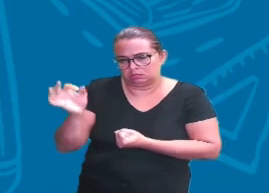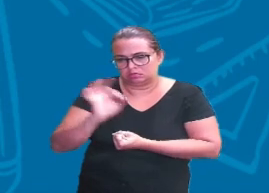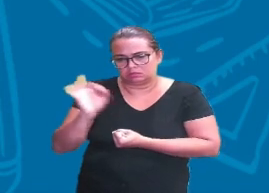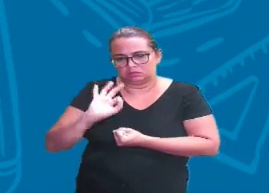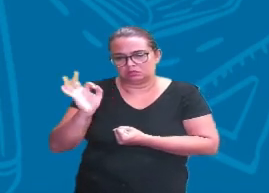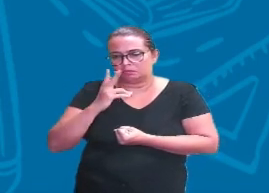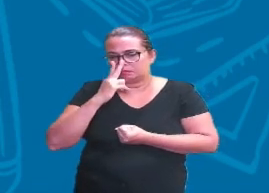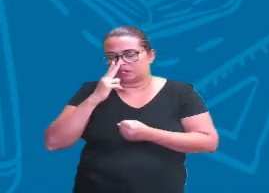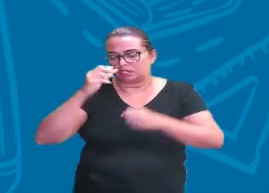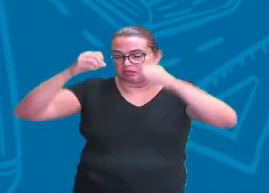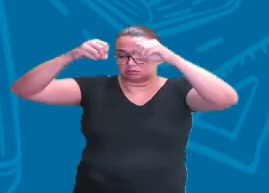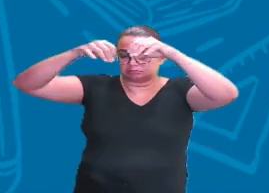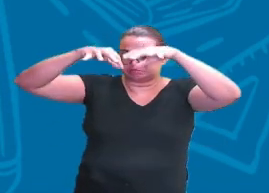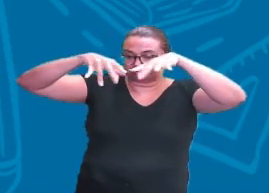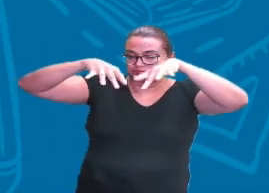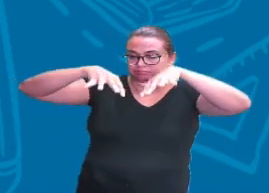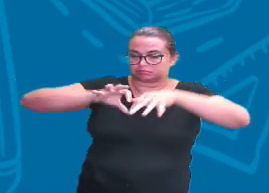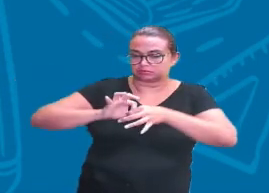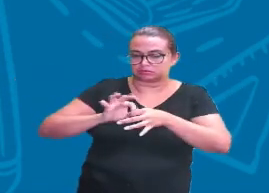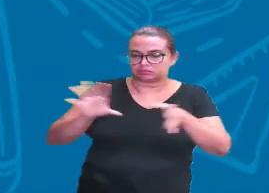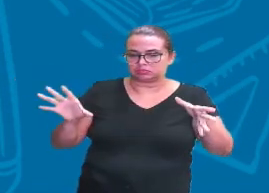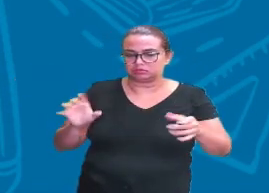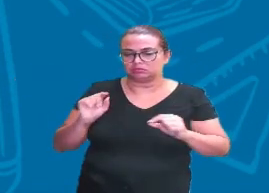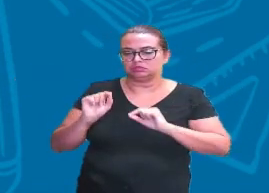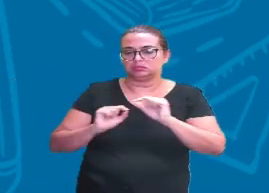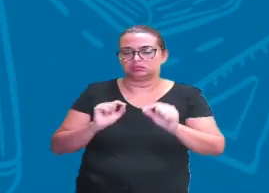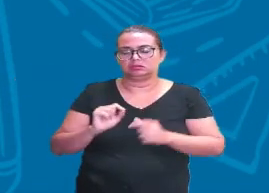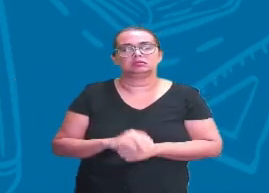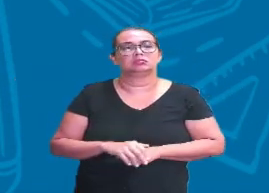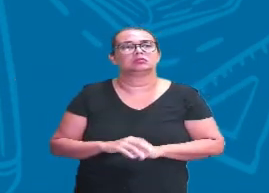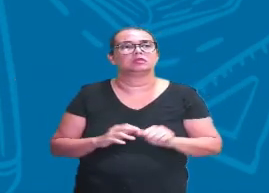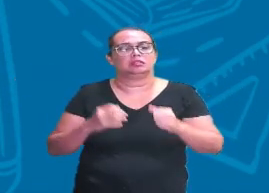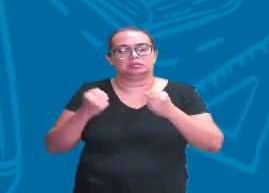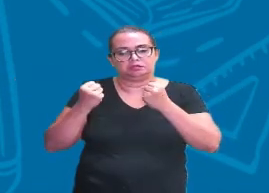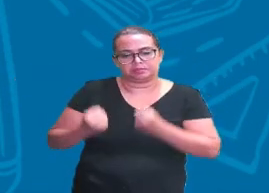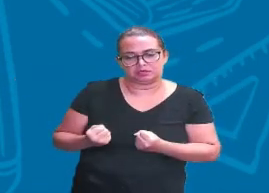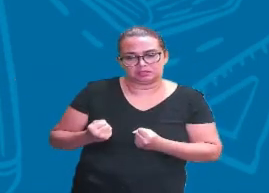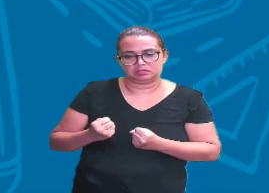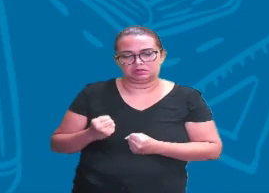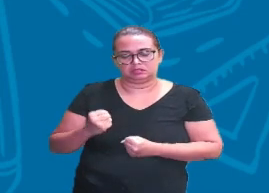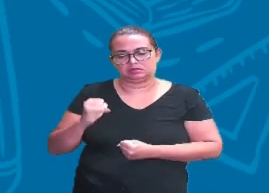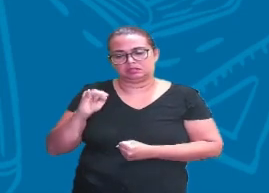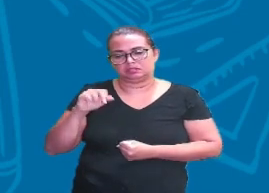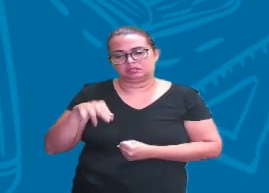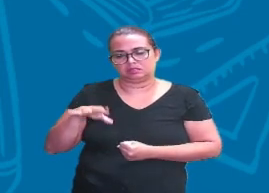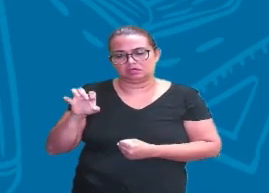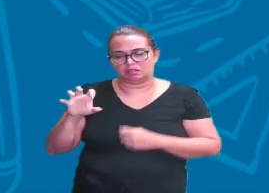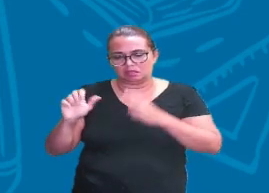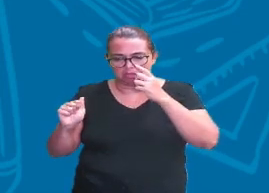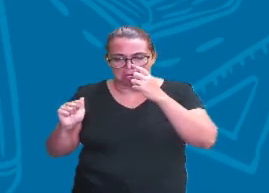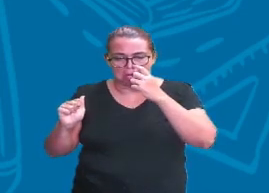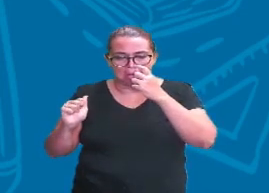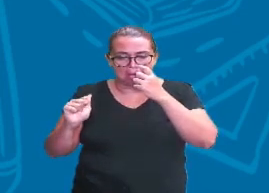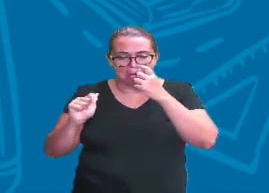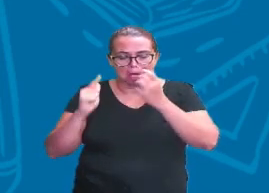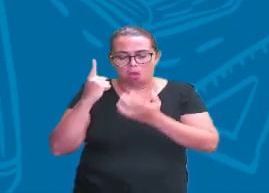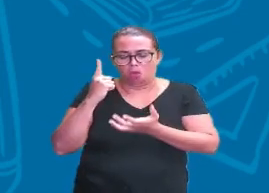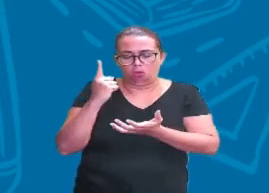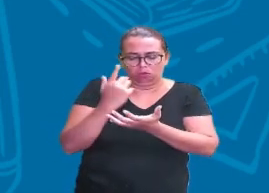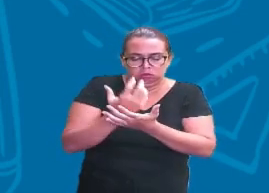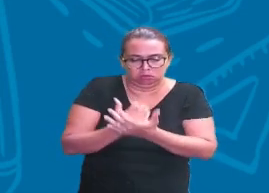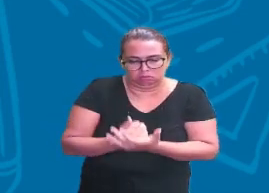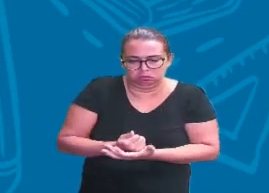em queda livre, é conhecida como peso, inércia, gravidade ou aceleração. Isso está